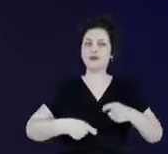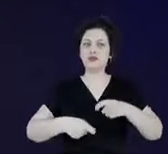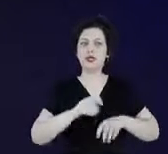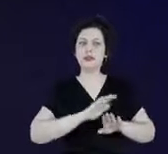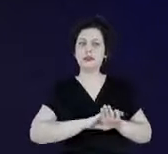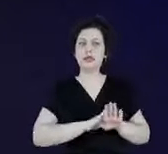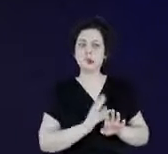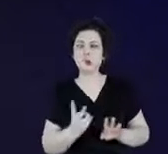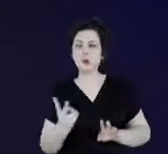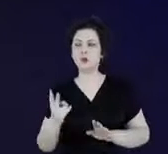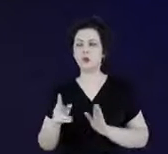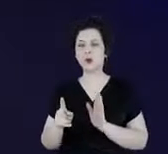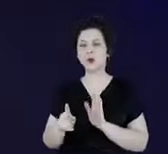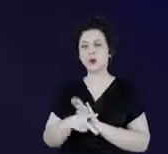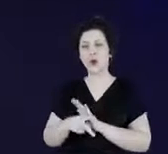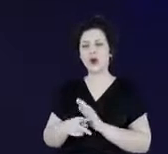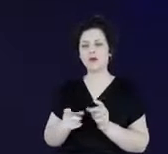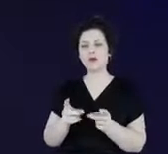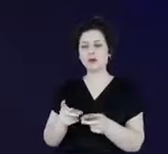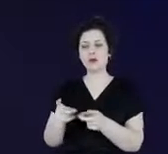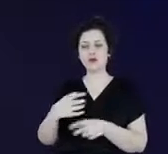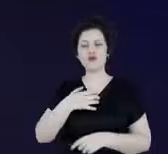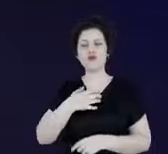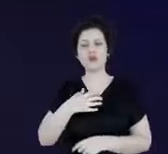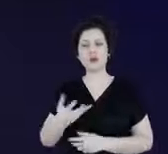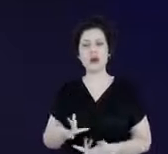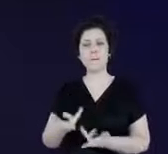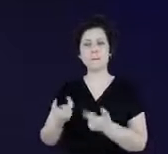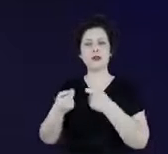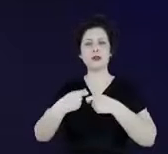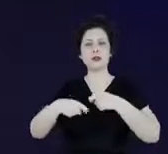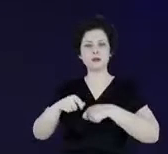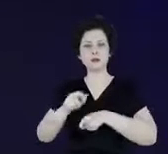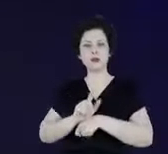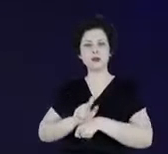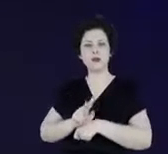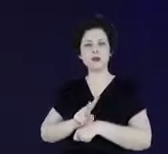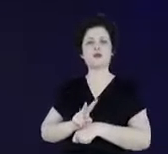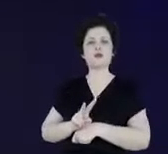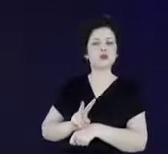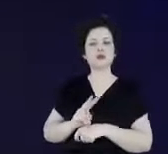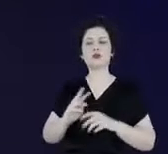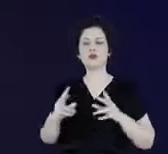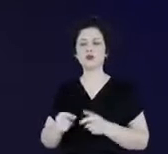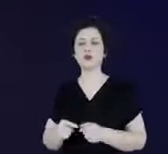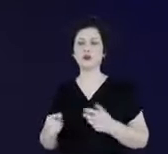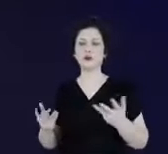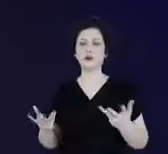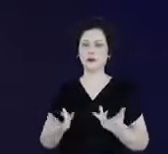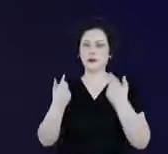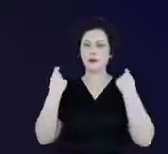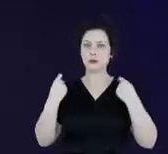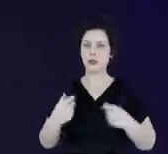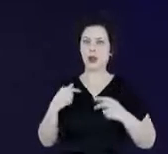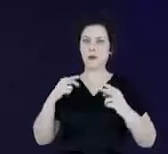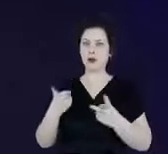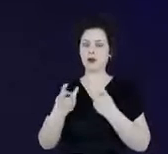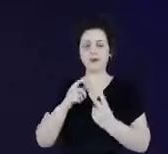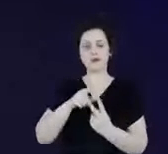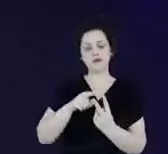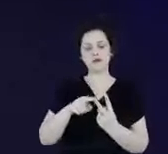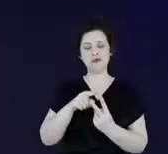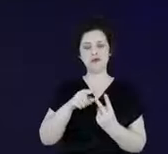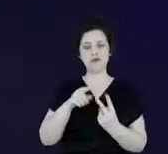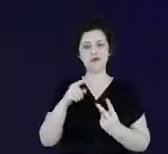para eles o potencial disso de melhoria de governança do setor como todos é gigantesco eu vejo esses dois pontos